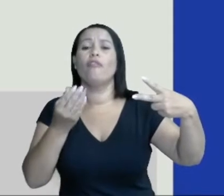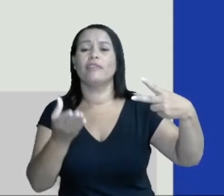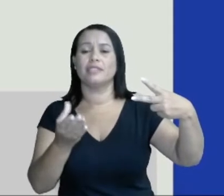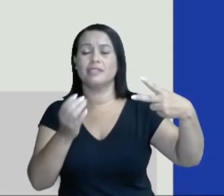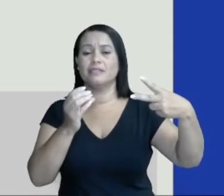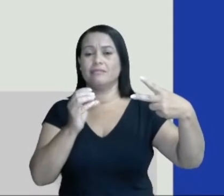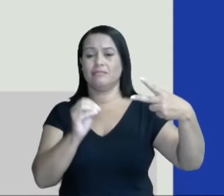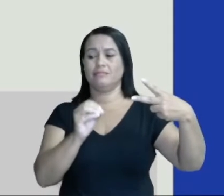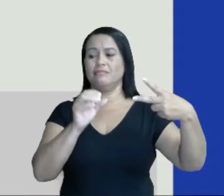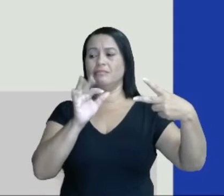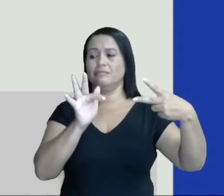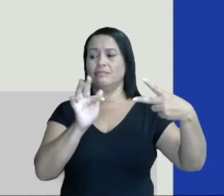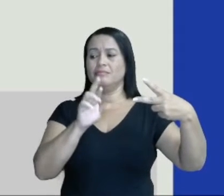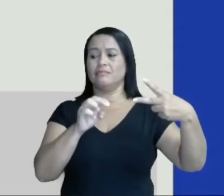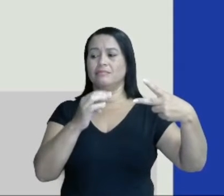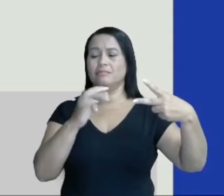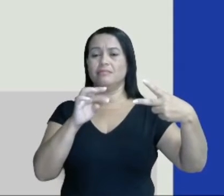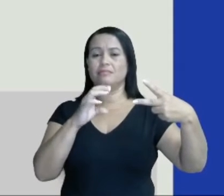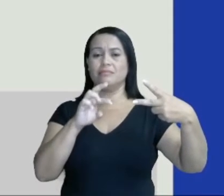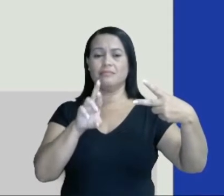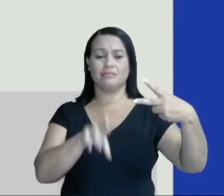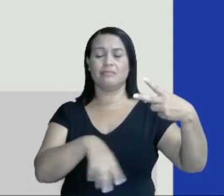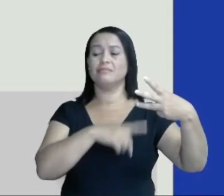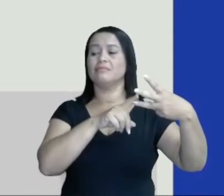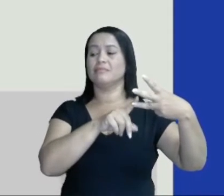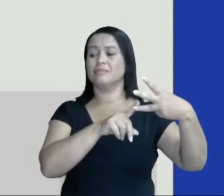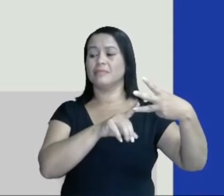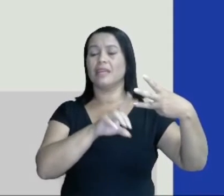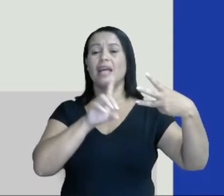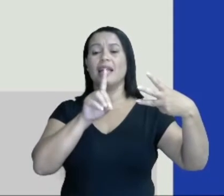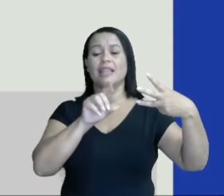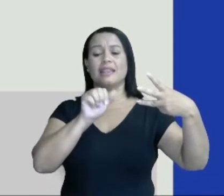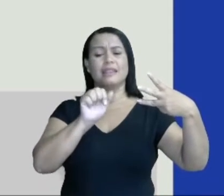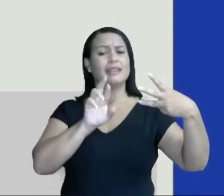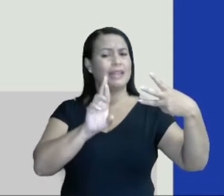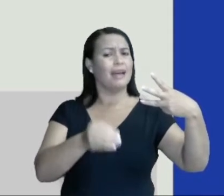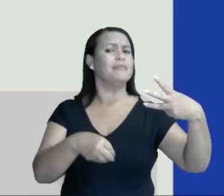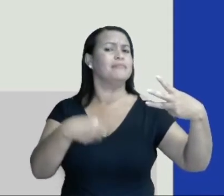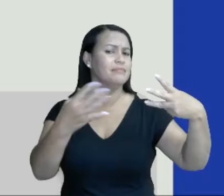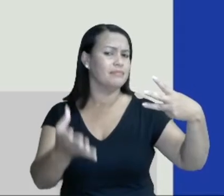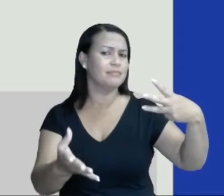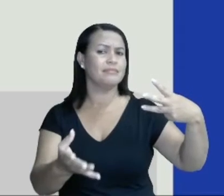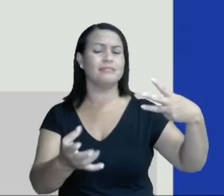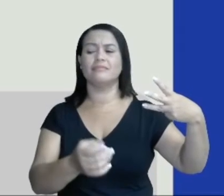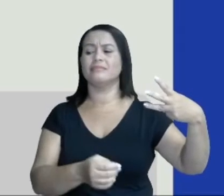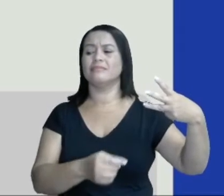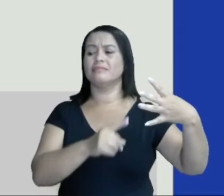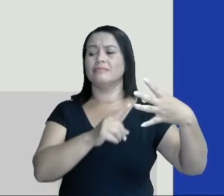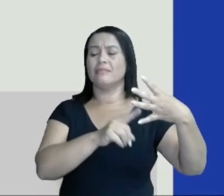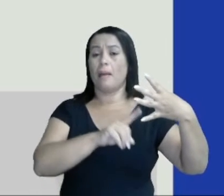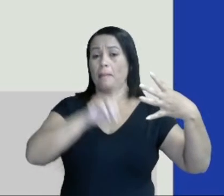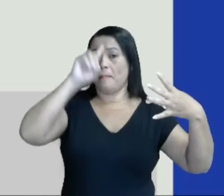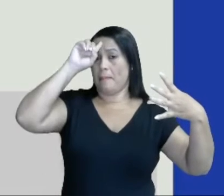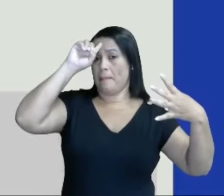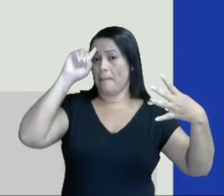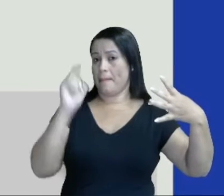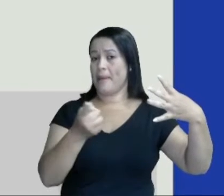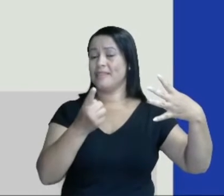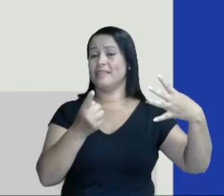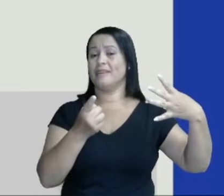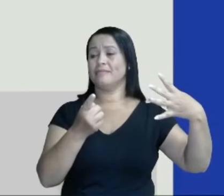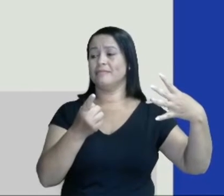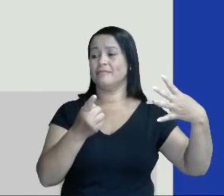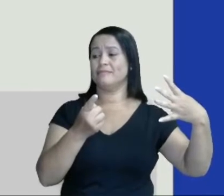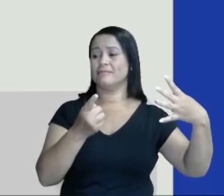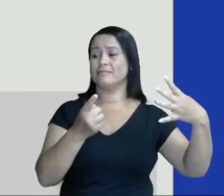que significa oferecer. A gente tem dar, que significa dar. Mandar, que